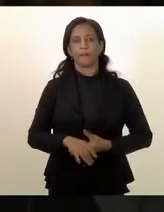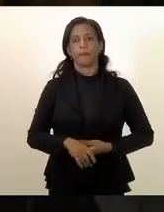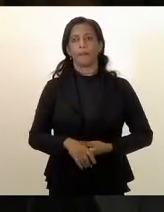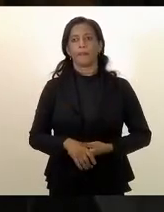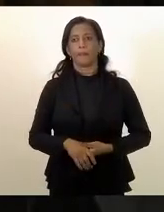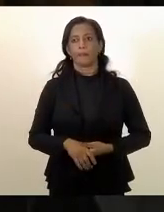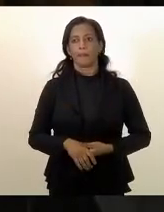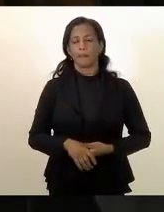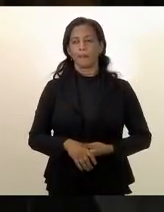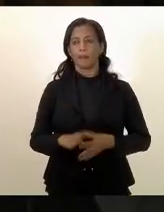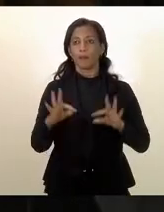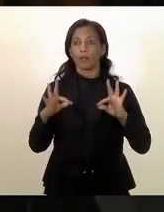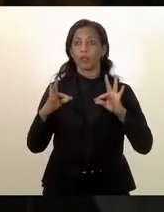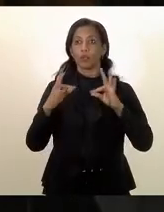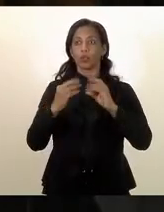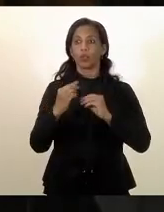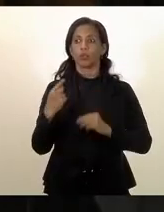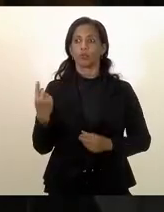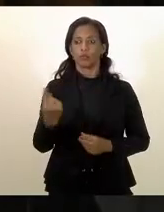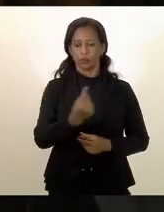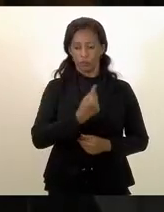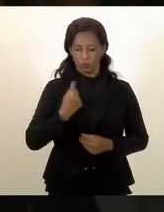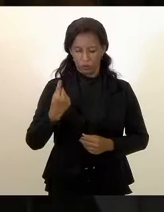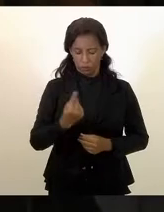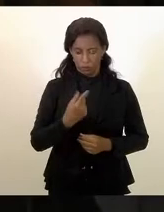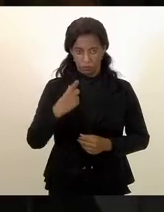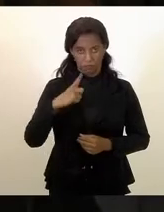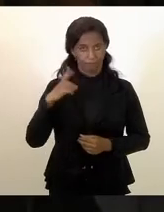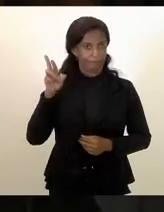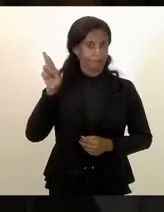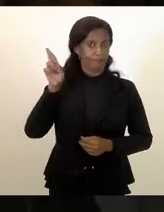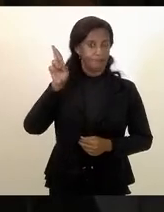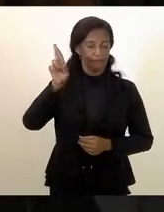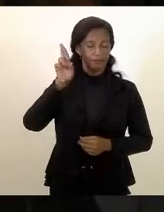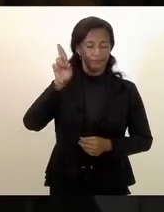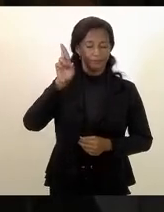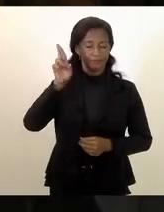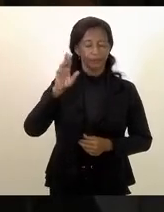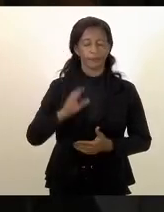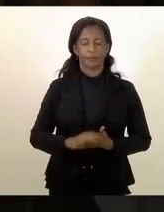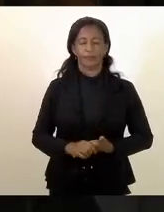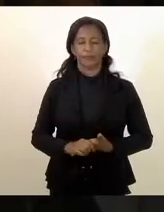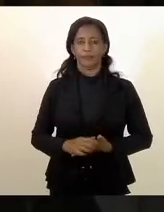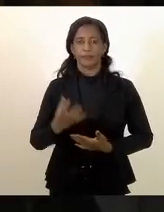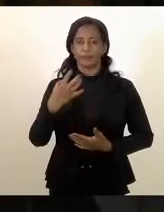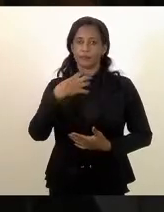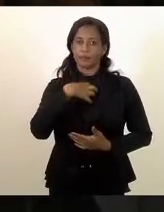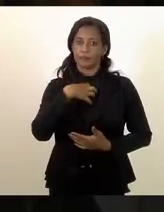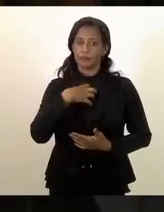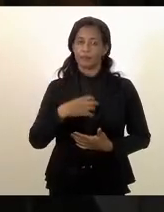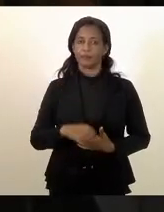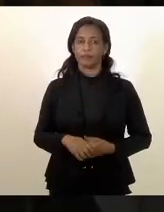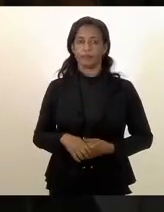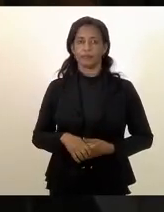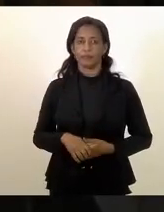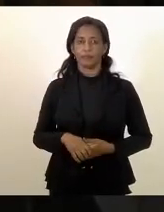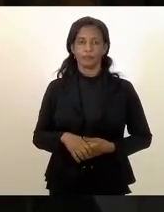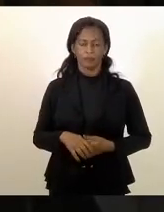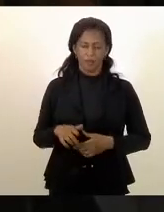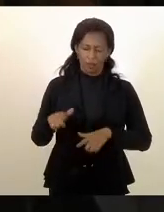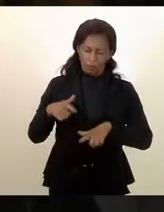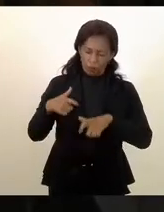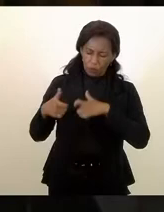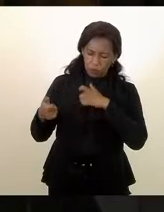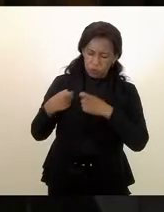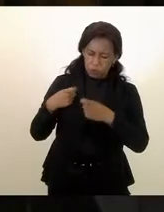que todos nós temos responsabilidades no sentido de lutarmos